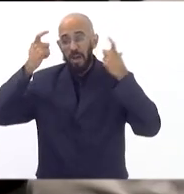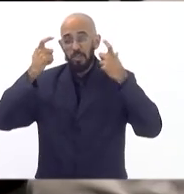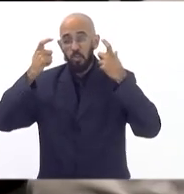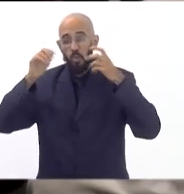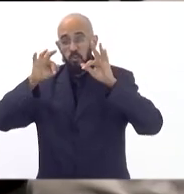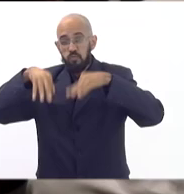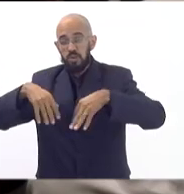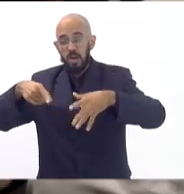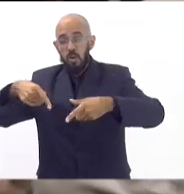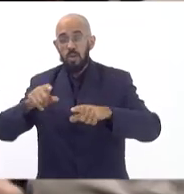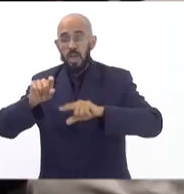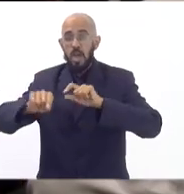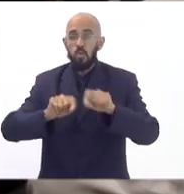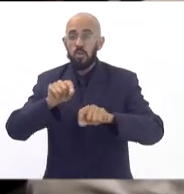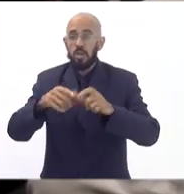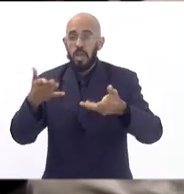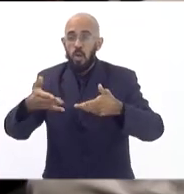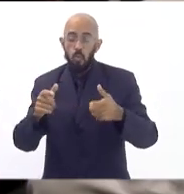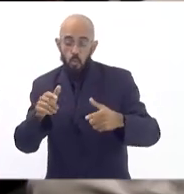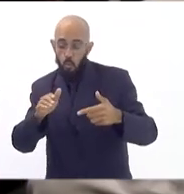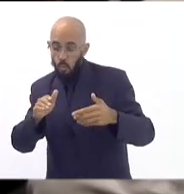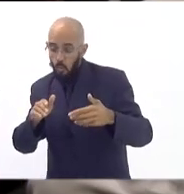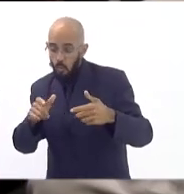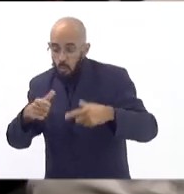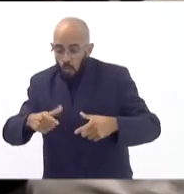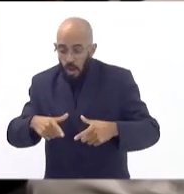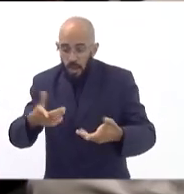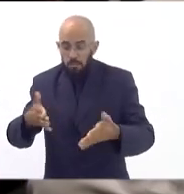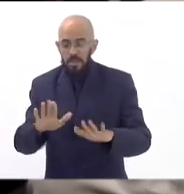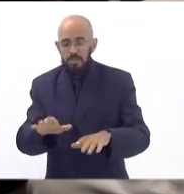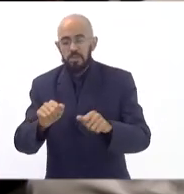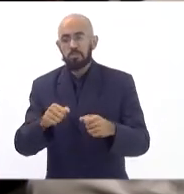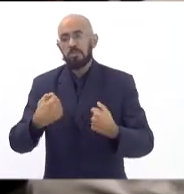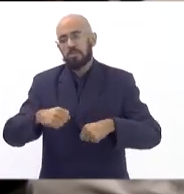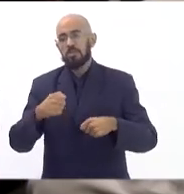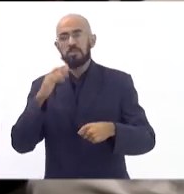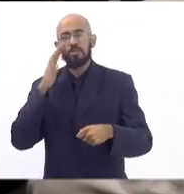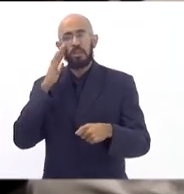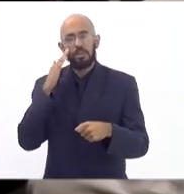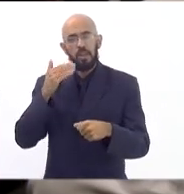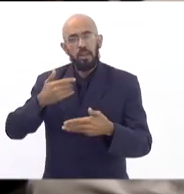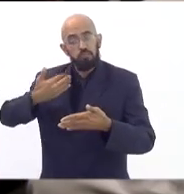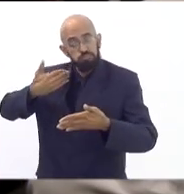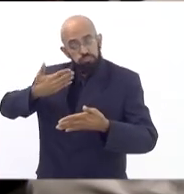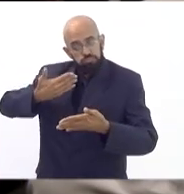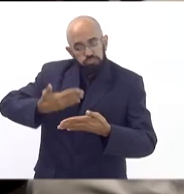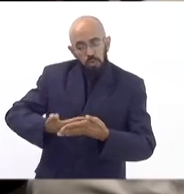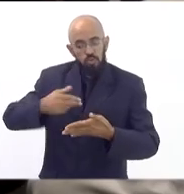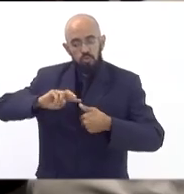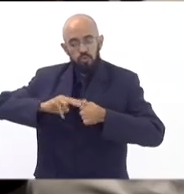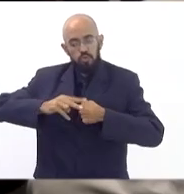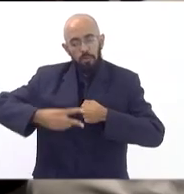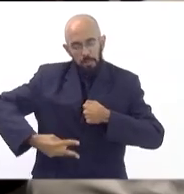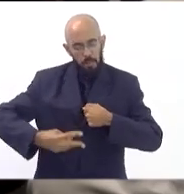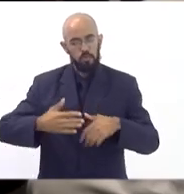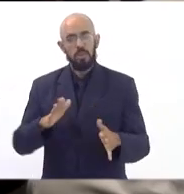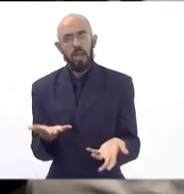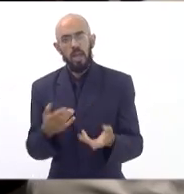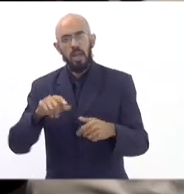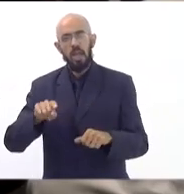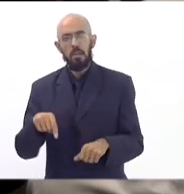os programas de fato e pouco se atento ao meio que o transporte então é muito louvável ação da CP